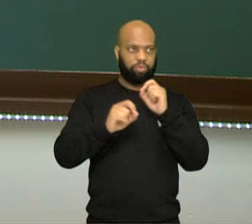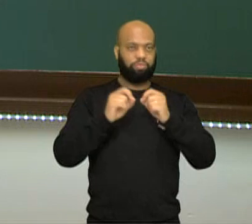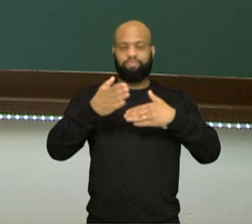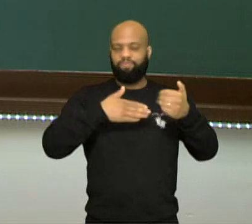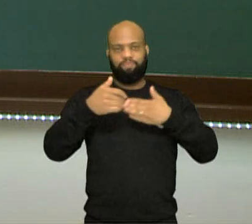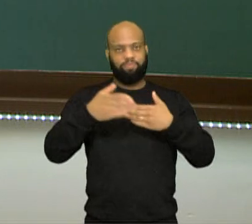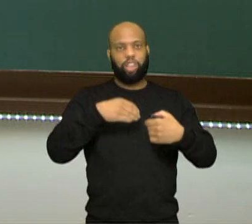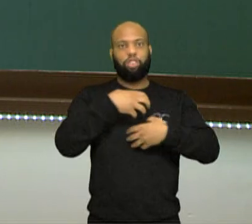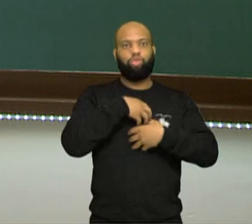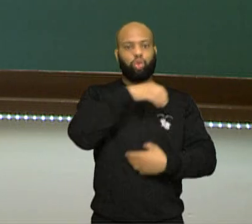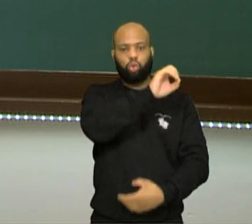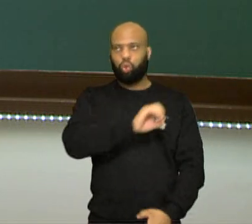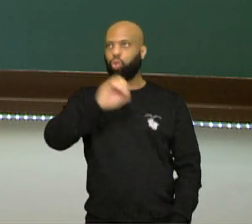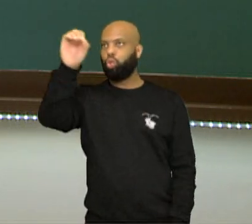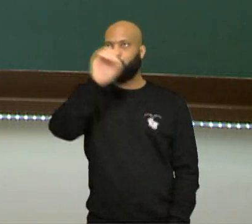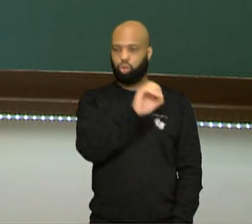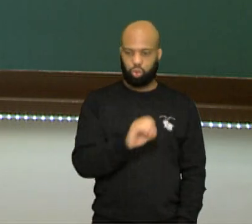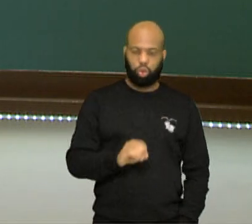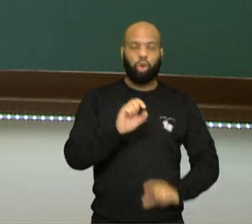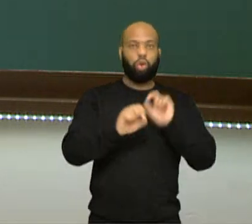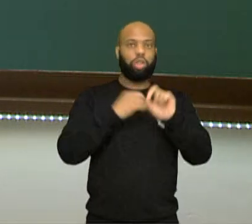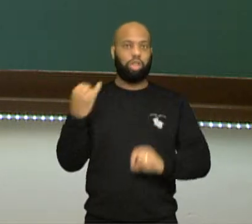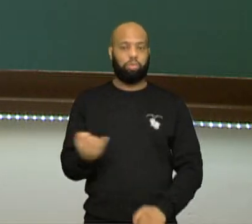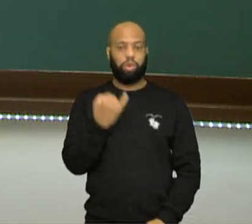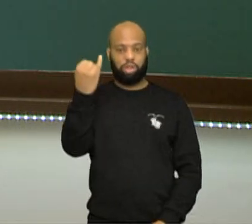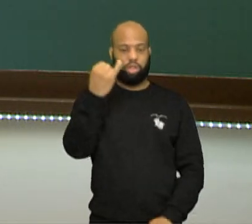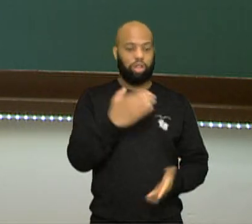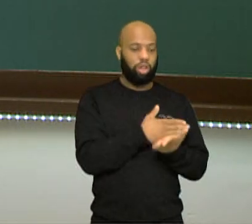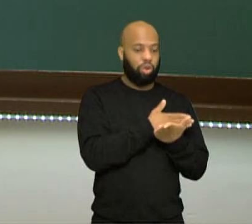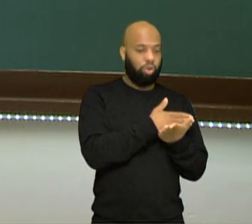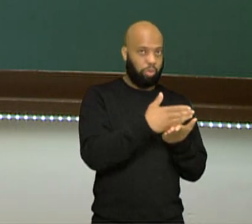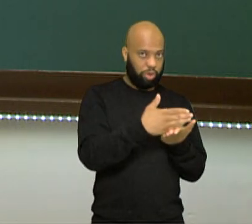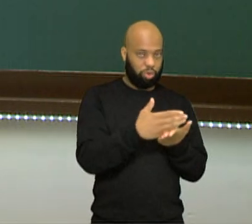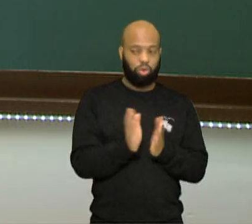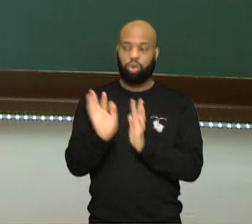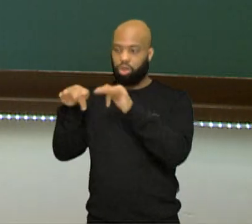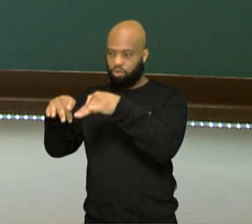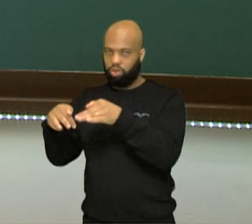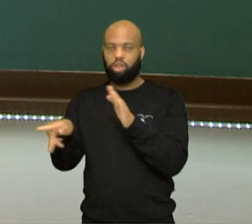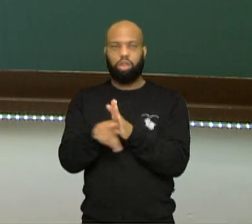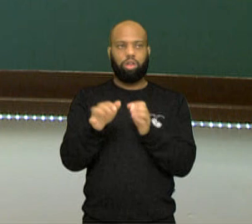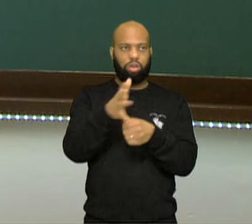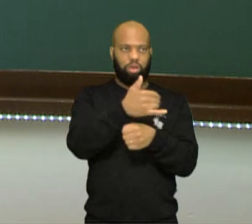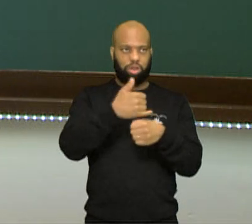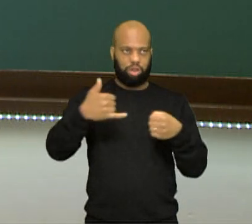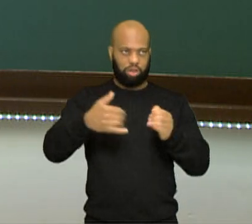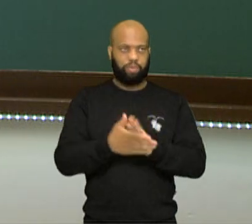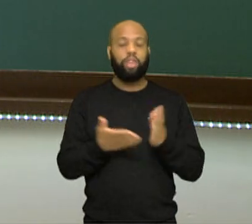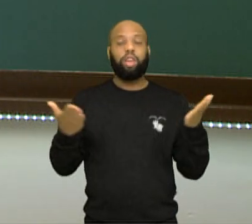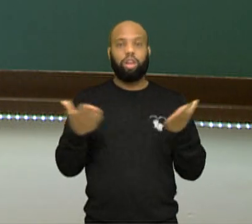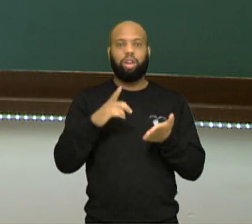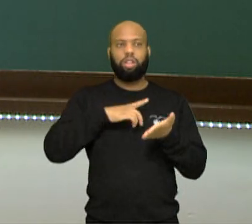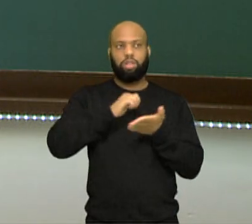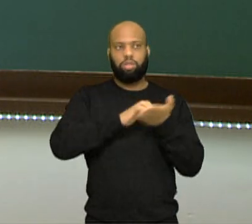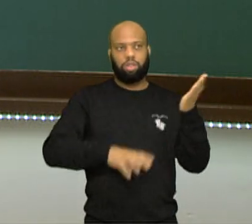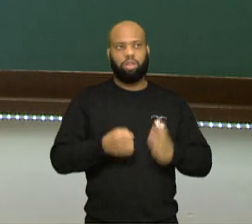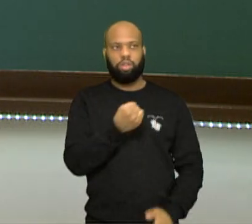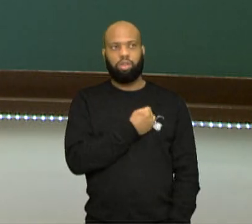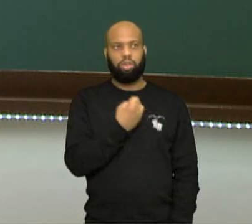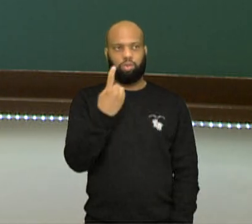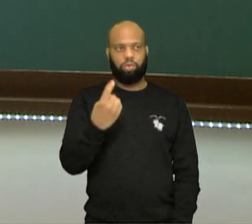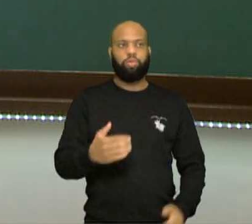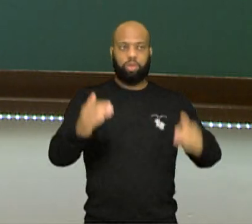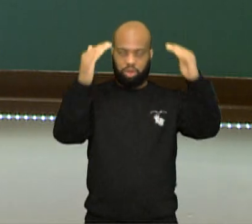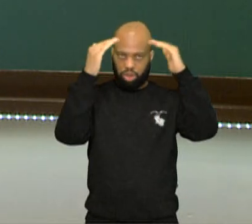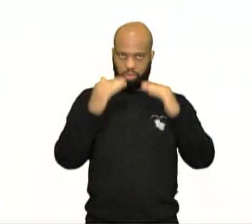movimento da carga. Só importa o ponto de saída e o ponto de chegada, tá? Então vamos fazer uma atividade sobre